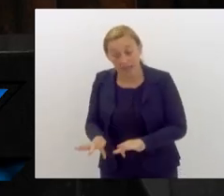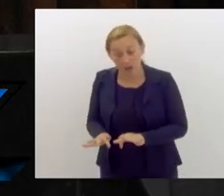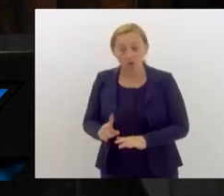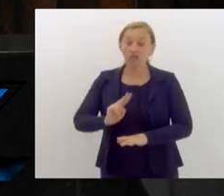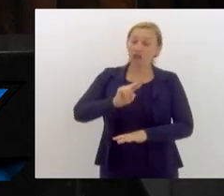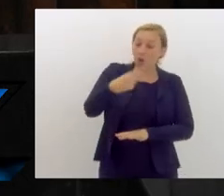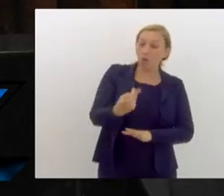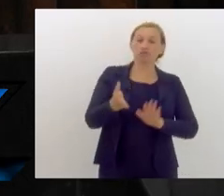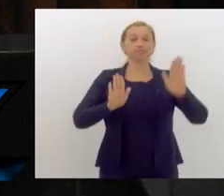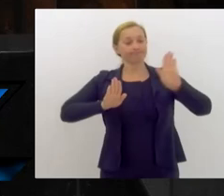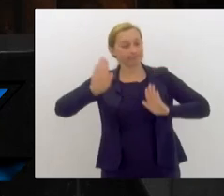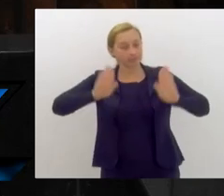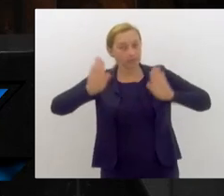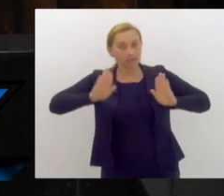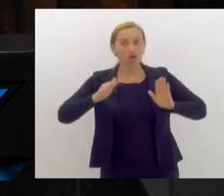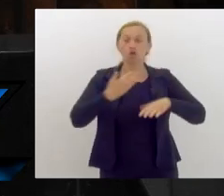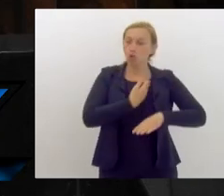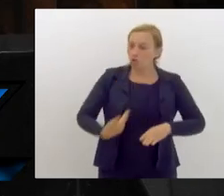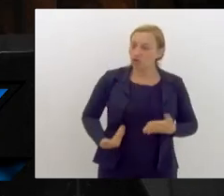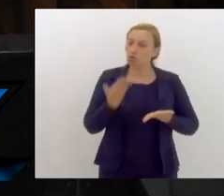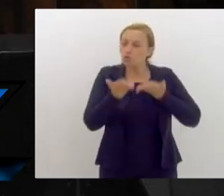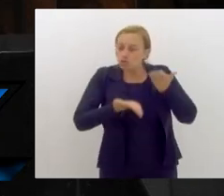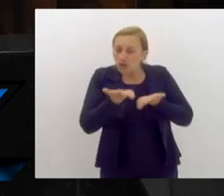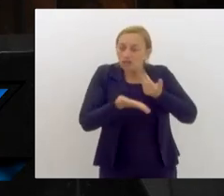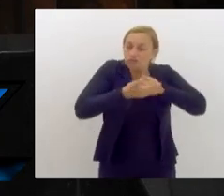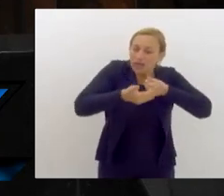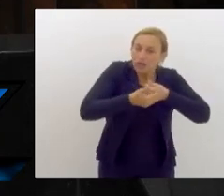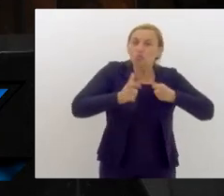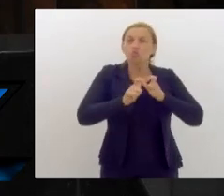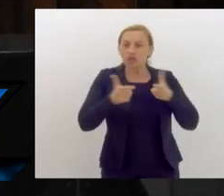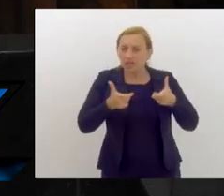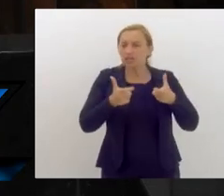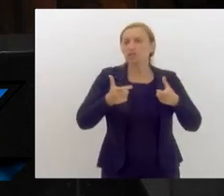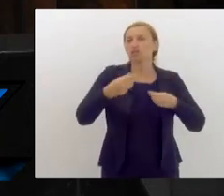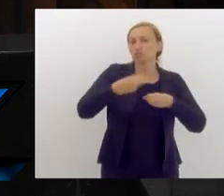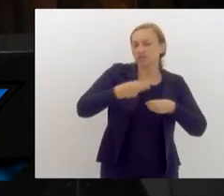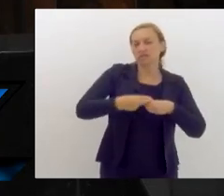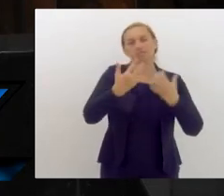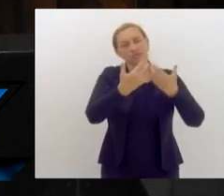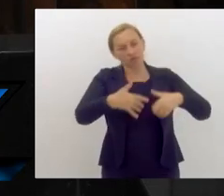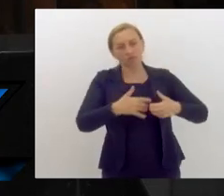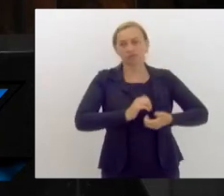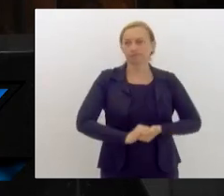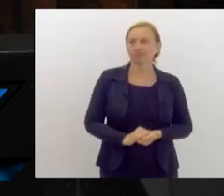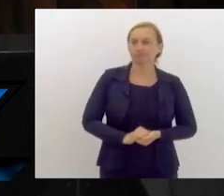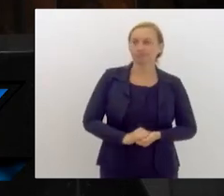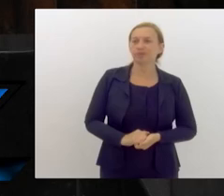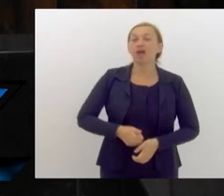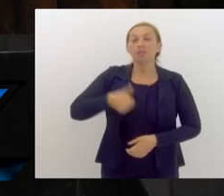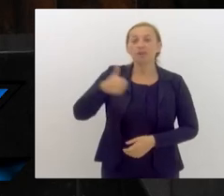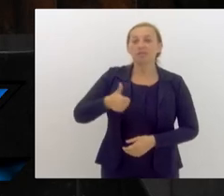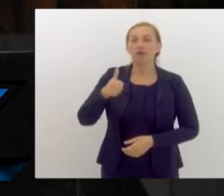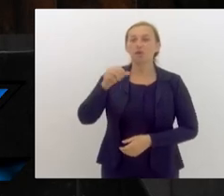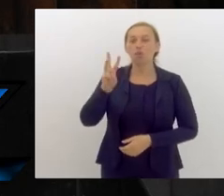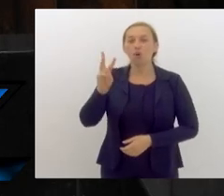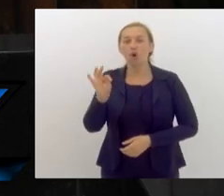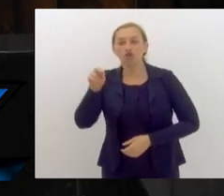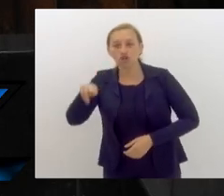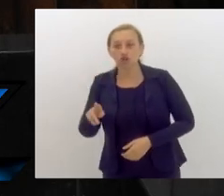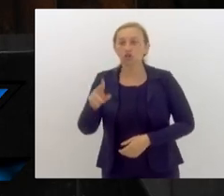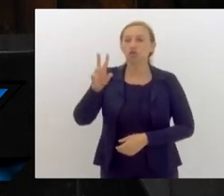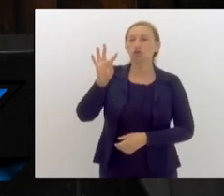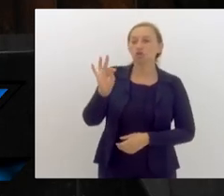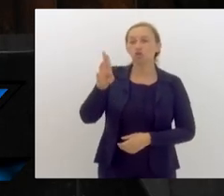fase de licitação o governo já tem cuidado com carinho muito grande do Município de Petrópolis primeiro Washington Luiz o túnel